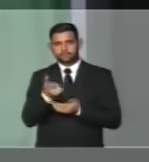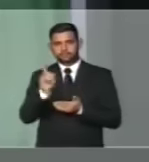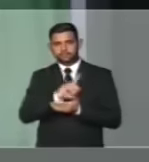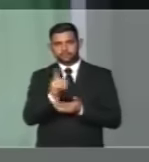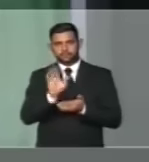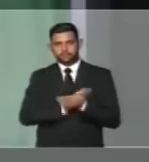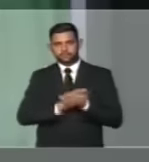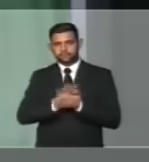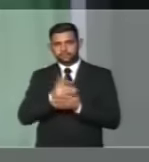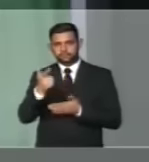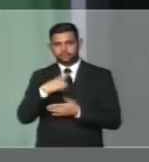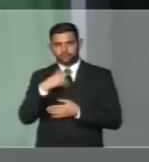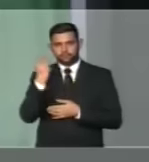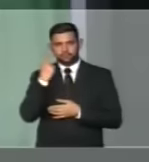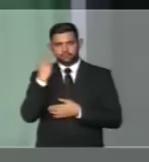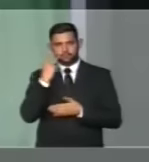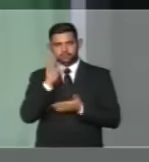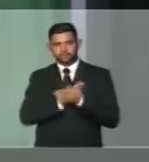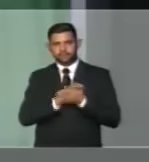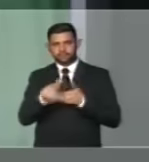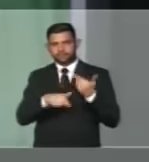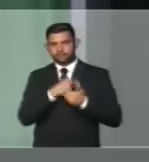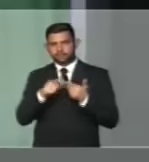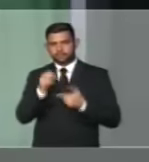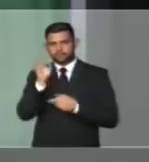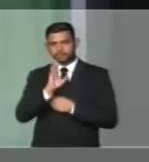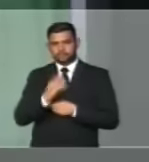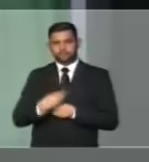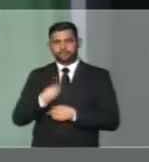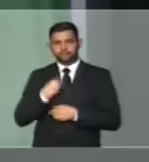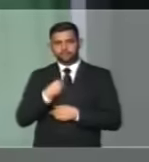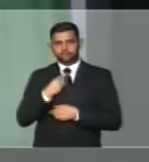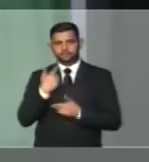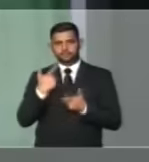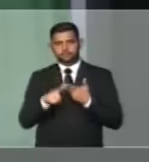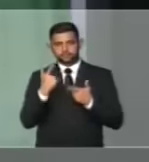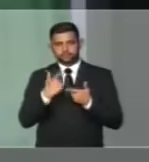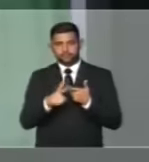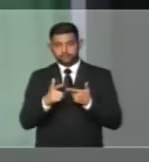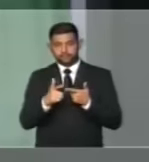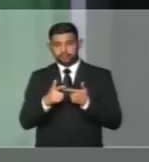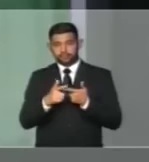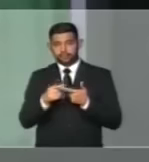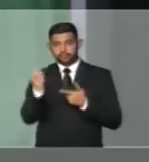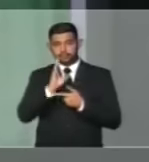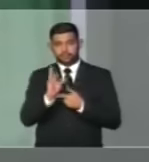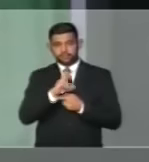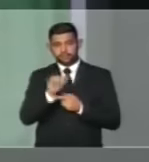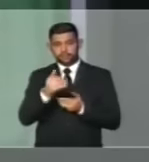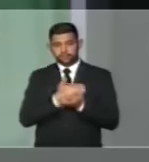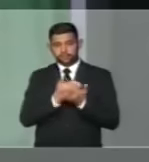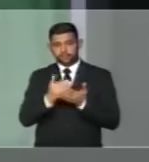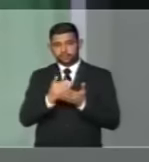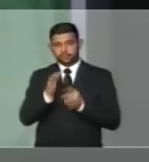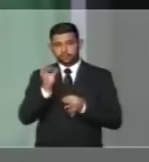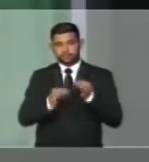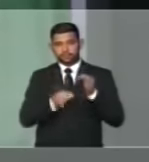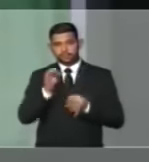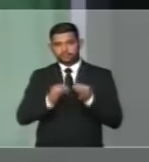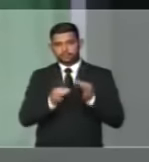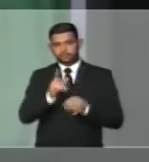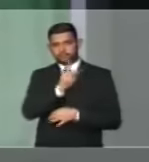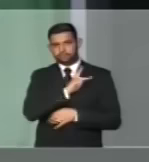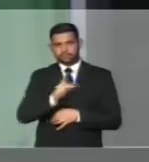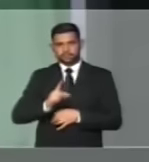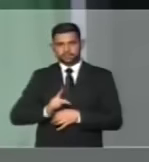Não, não há normalidade. O Brasil vive numa depressão e o Brasil vai iniciar um julgamento de uma